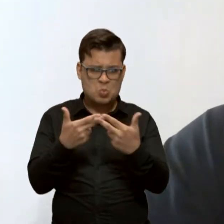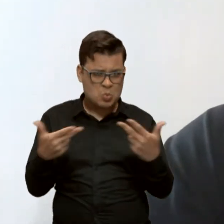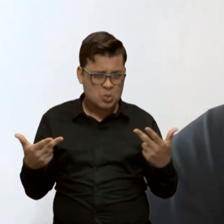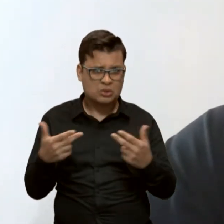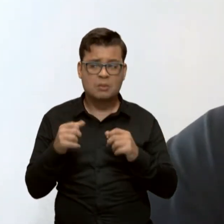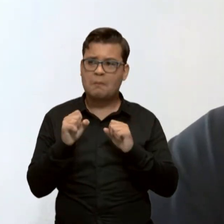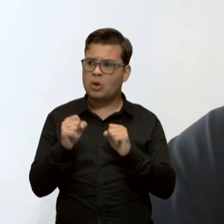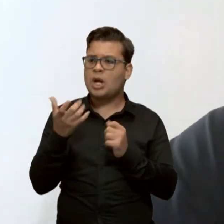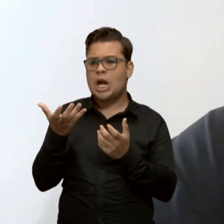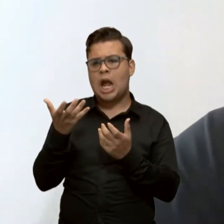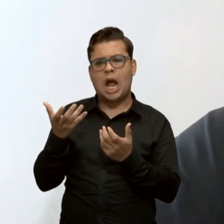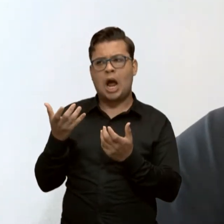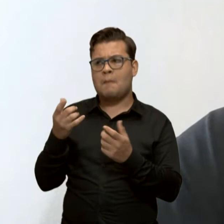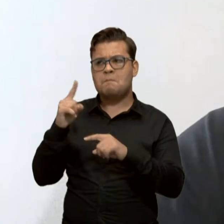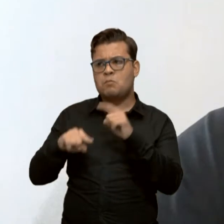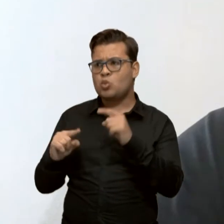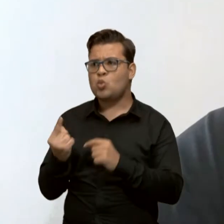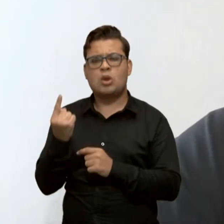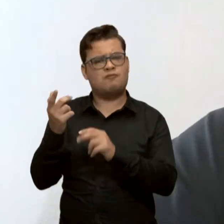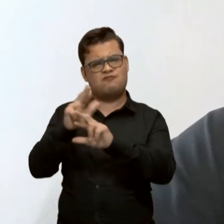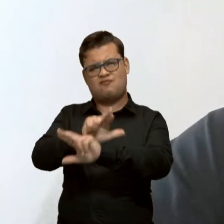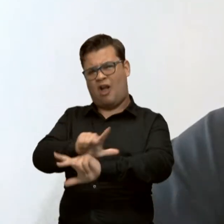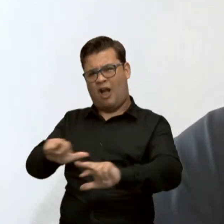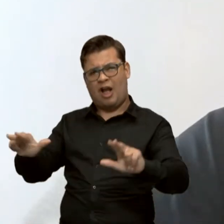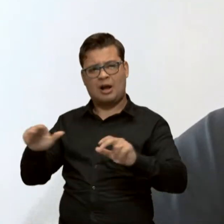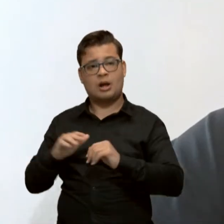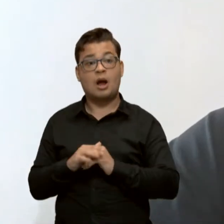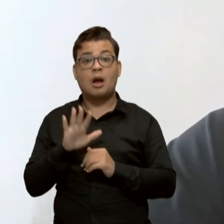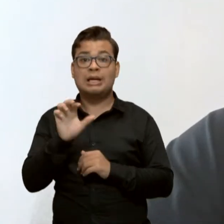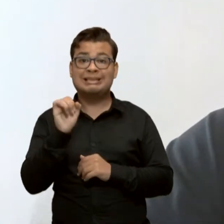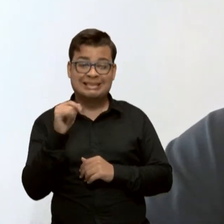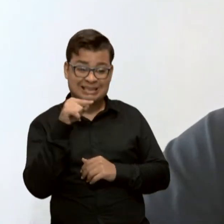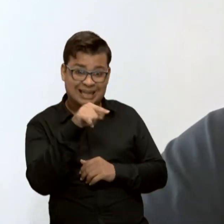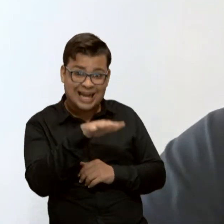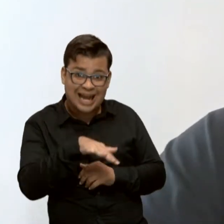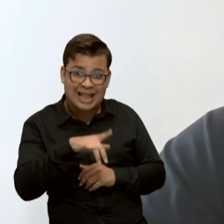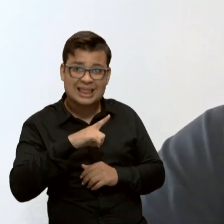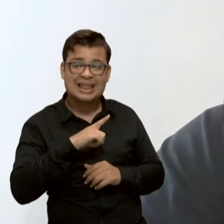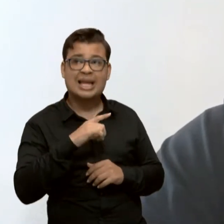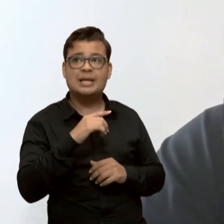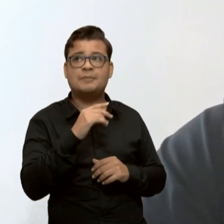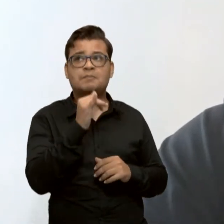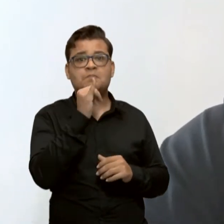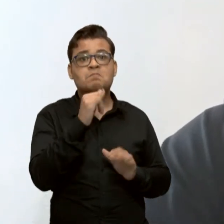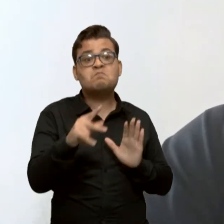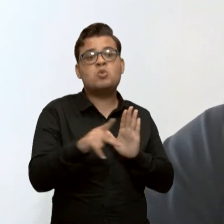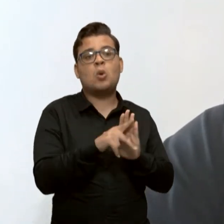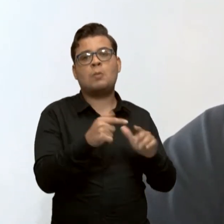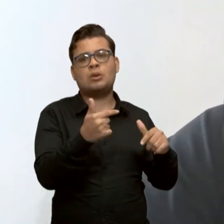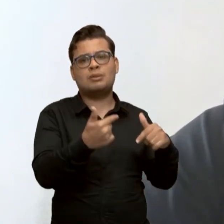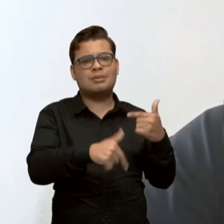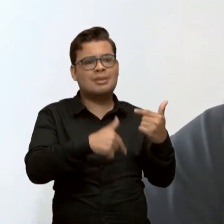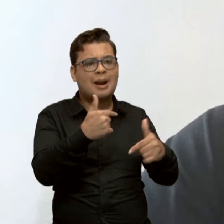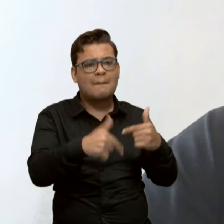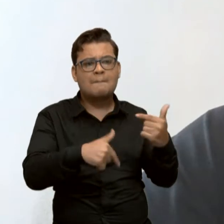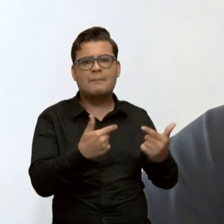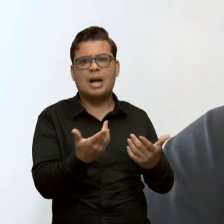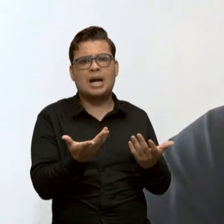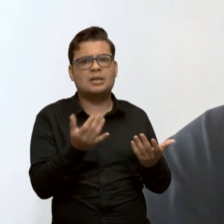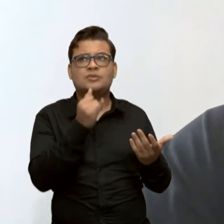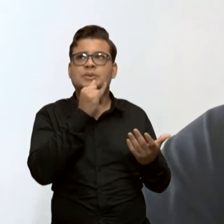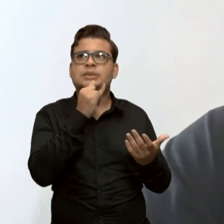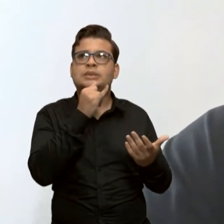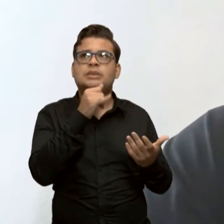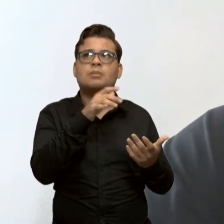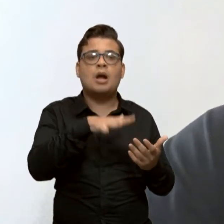mais variedade. Agora, se ele tiver numa plataforma de cashback envolvido com um serviço, né, como, sei lá, um serviço de companhia